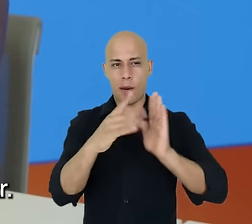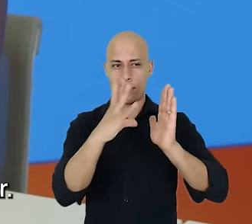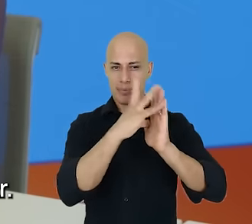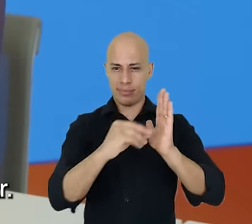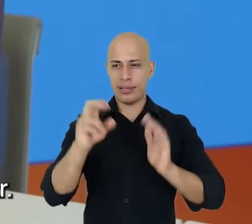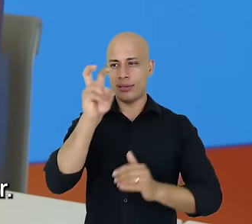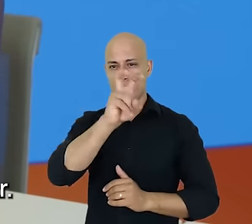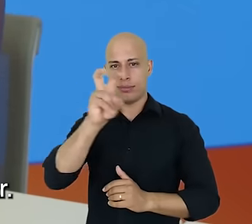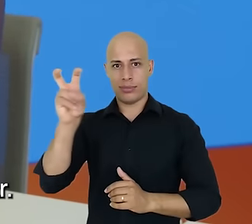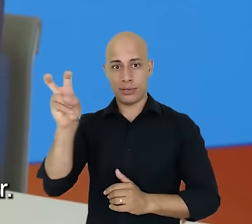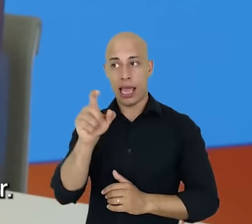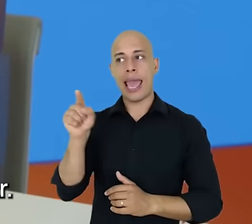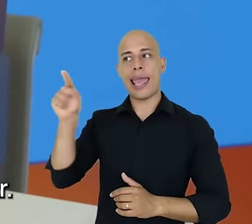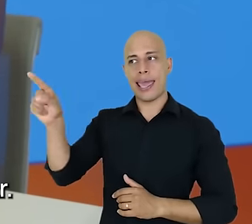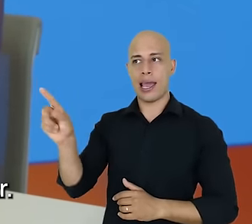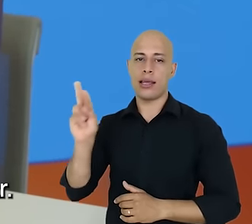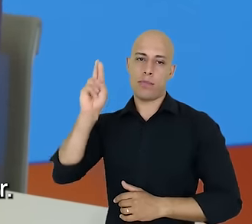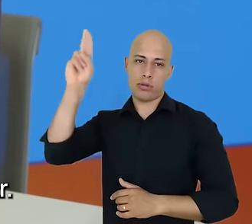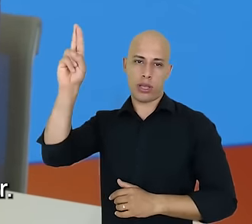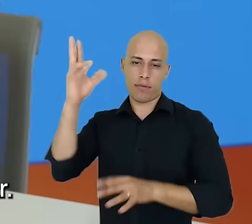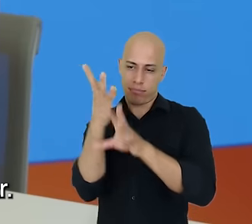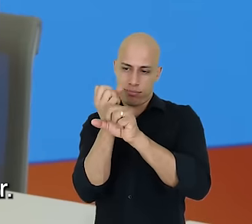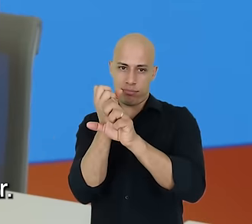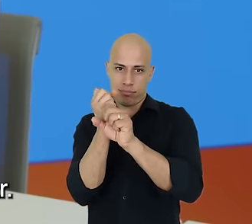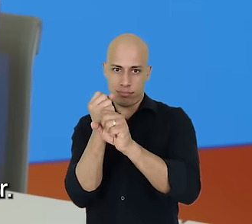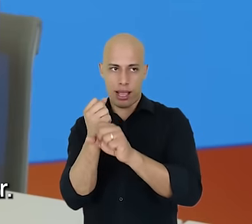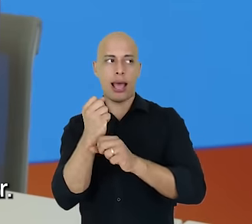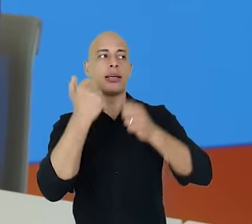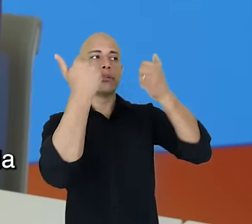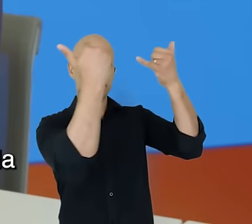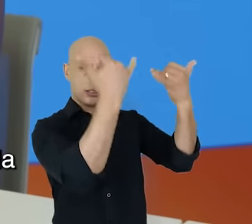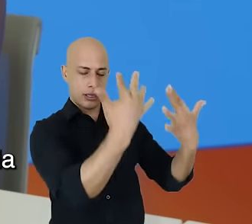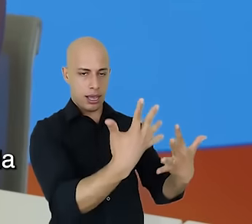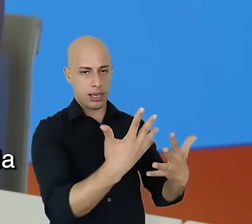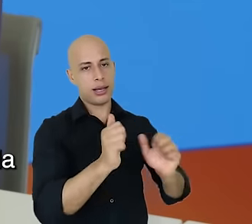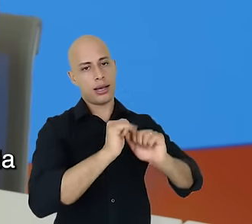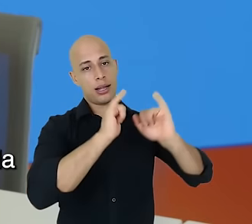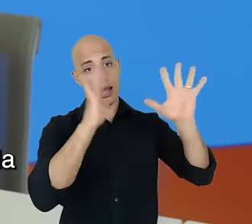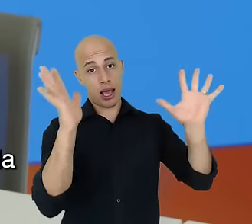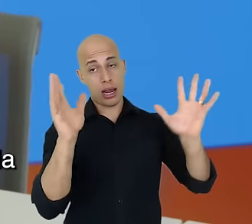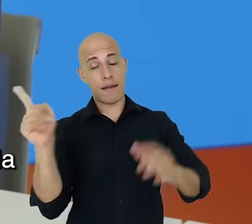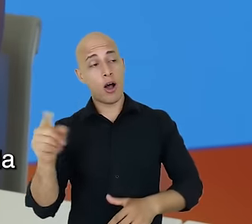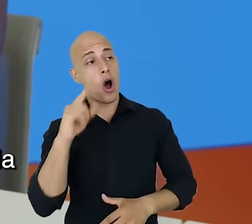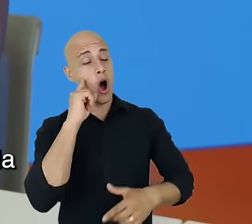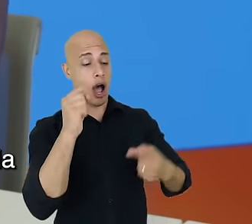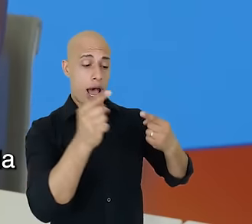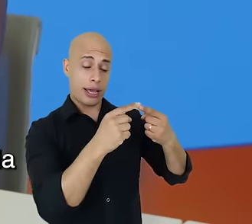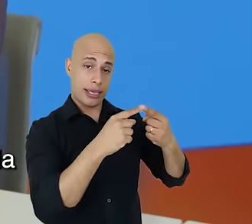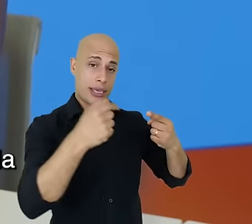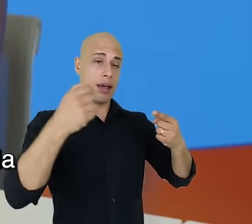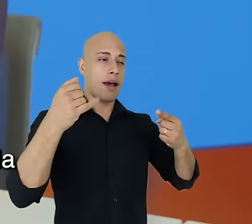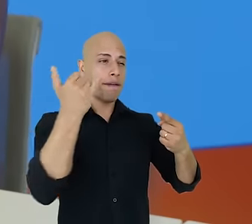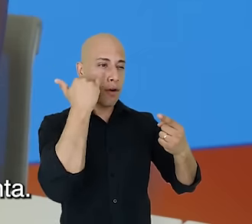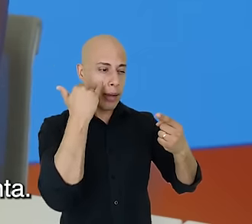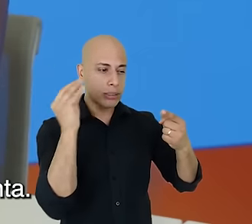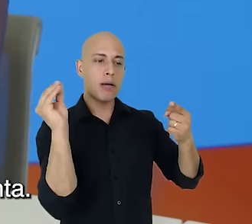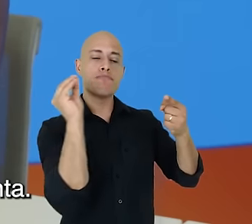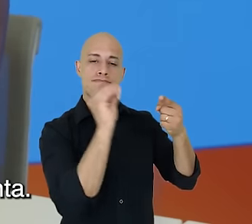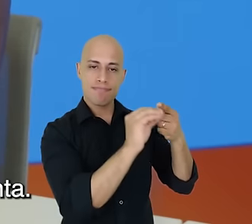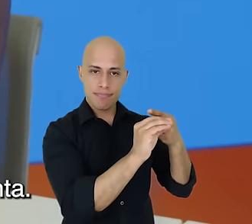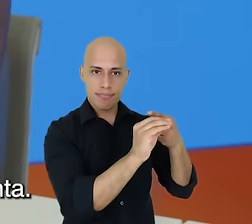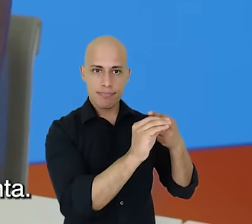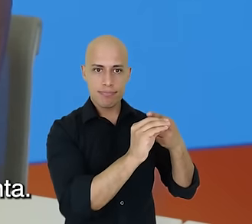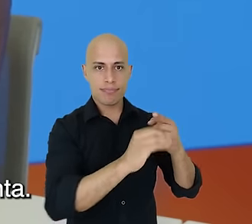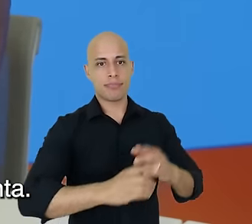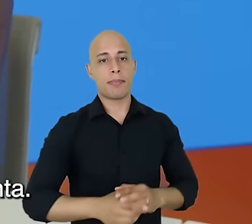acobertar eh o contador é quem vai saber explicar né ó aqui você deveria inserir determinada informação até é